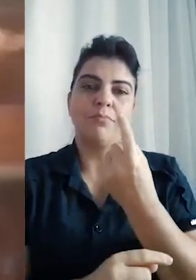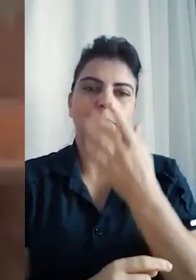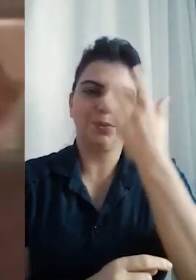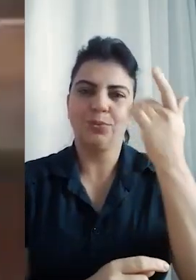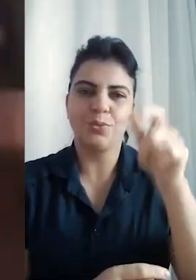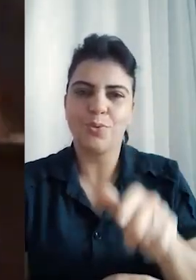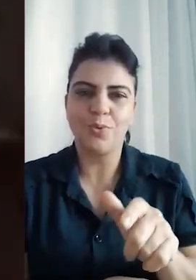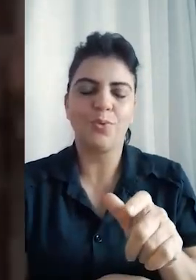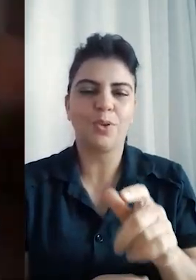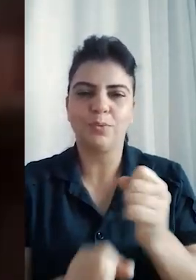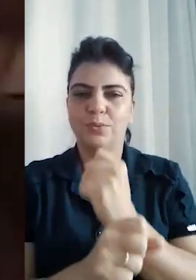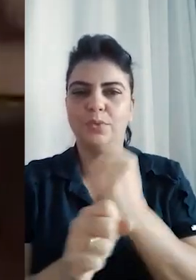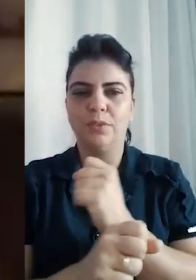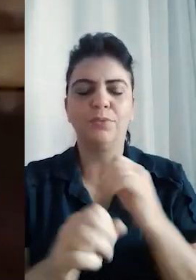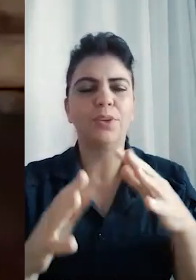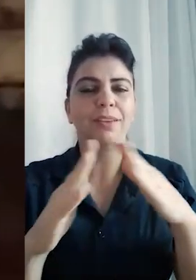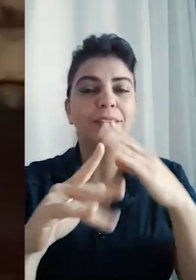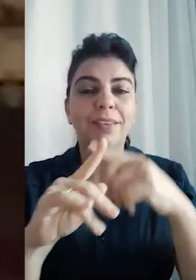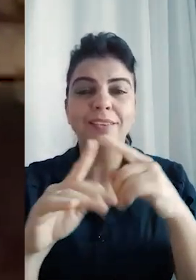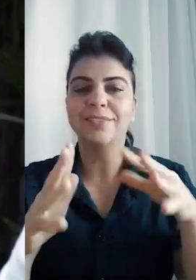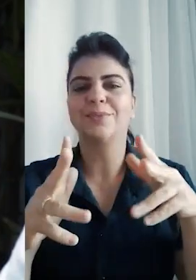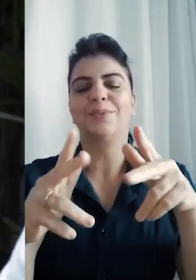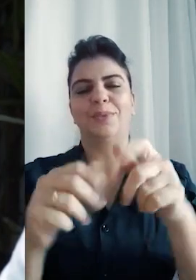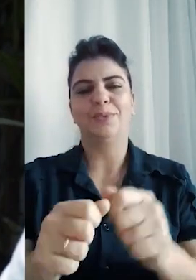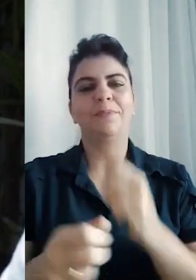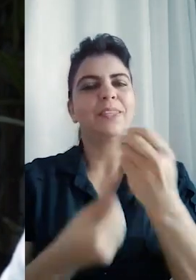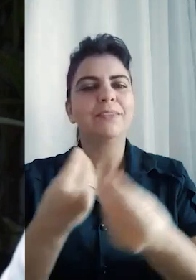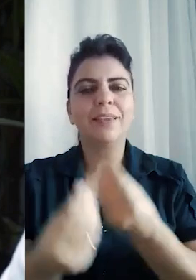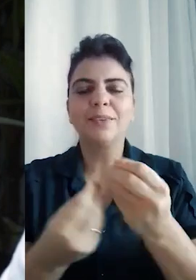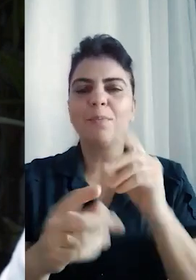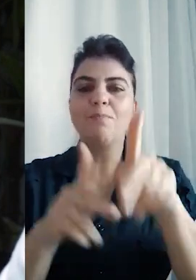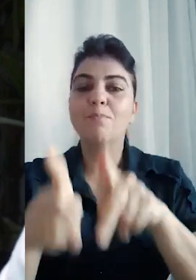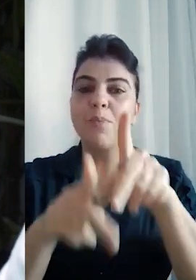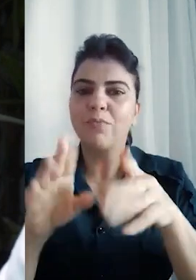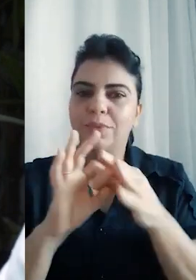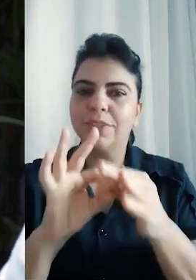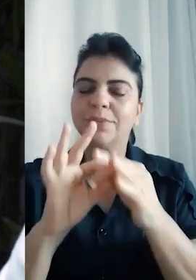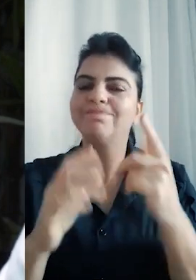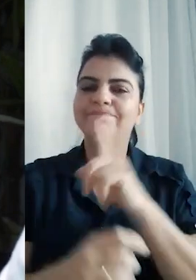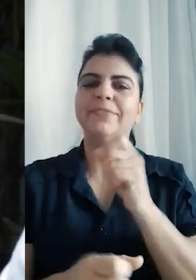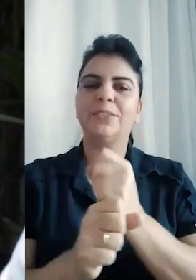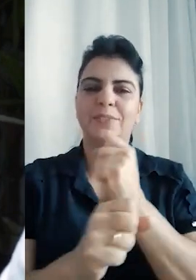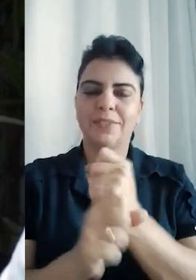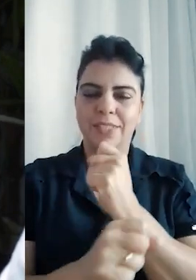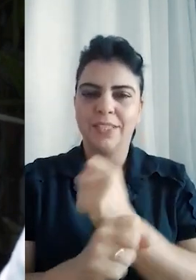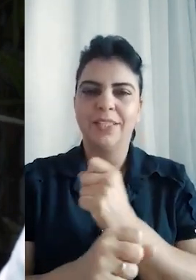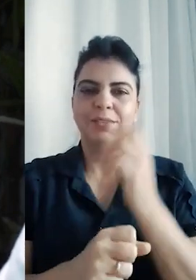um só que construiu, né? Foi a igreja toda, né? O que um povo unido consegue construir,